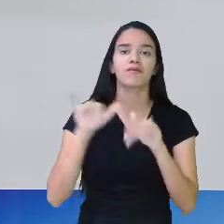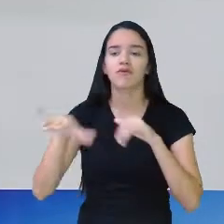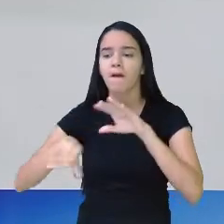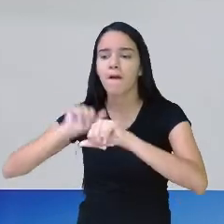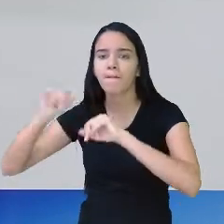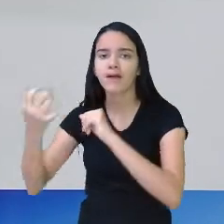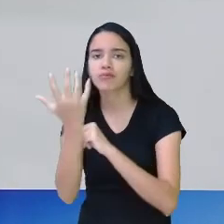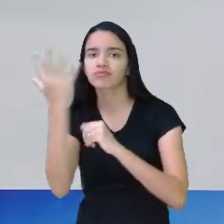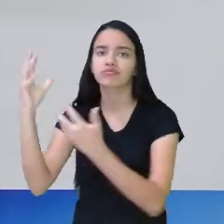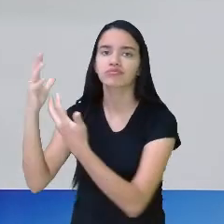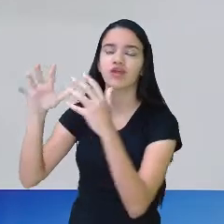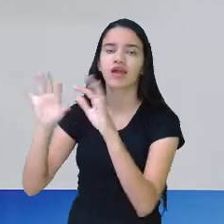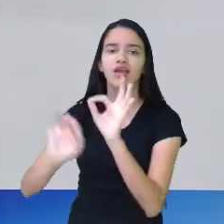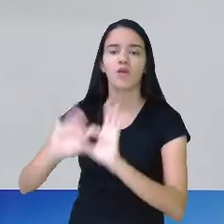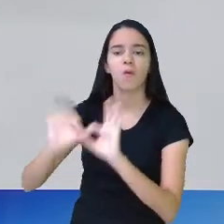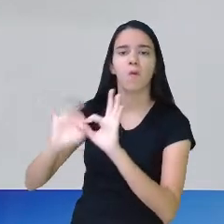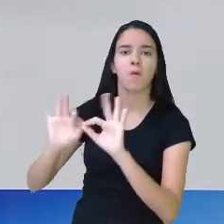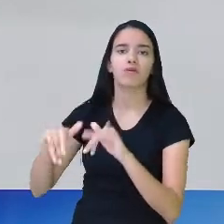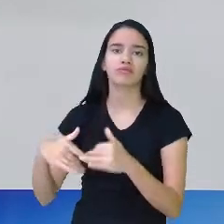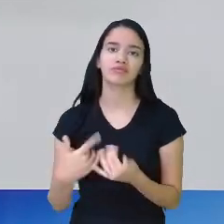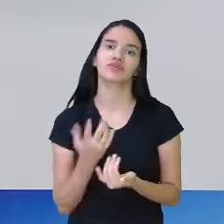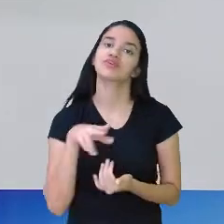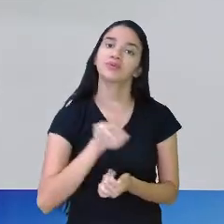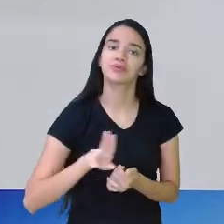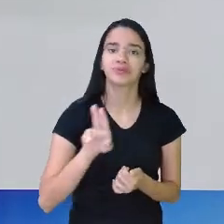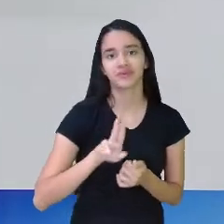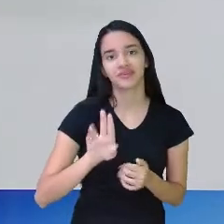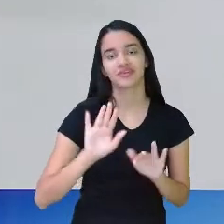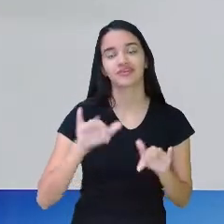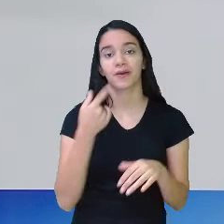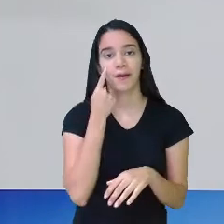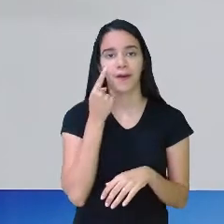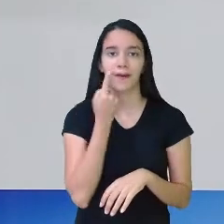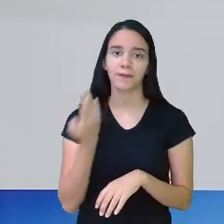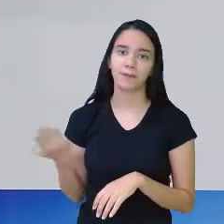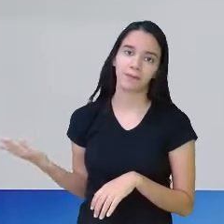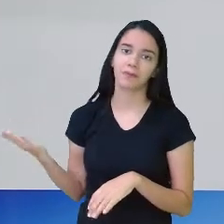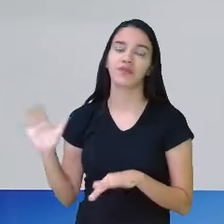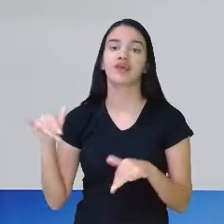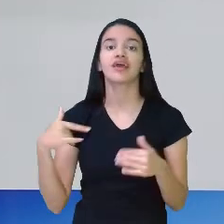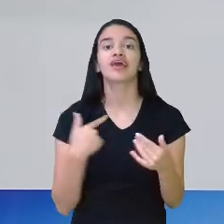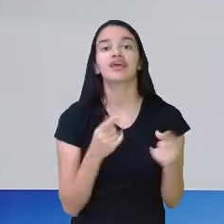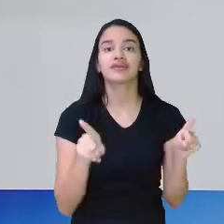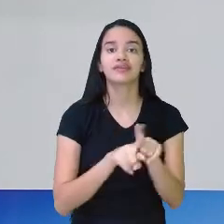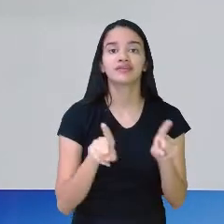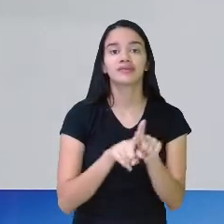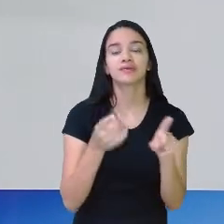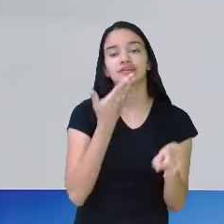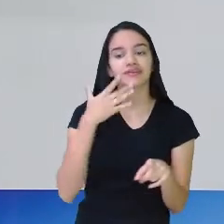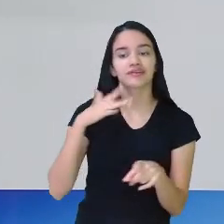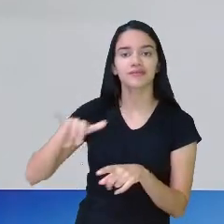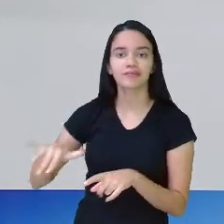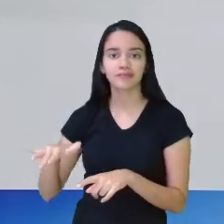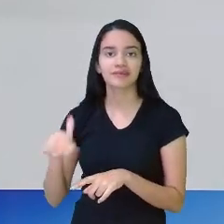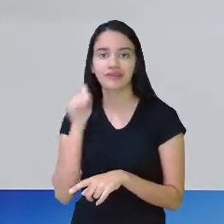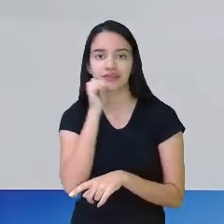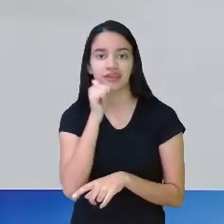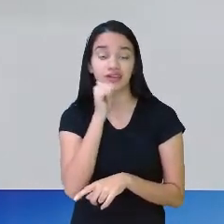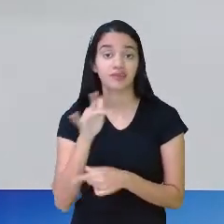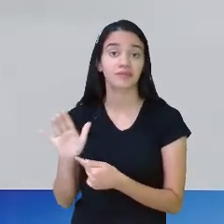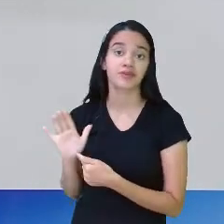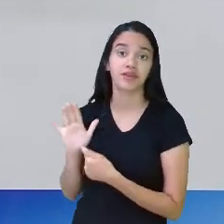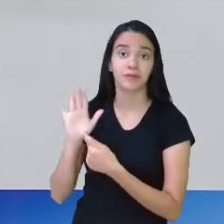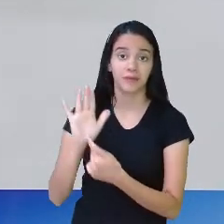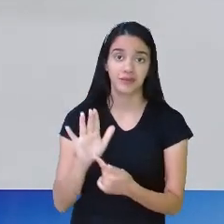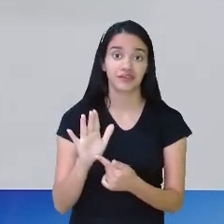mata e confeccionam esses adornos que eles utilizam. E olha só, e eu trouxe essa moça para a gente